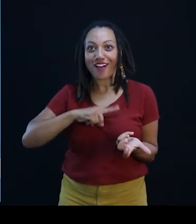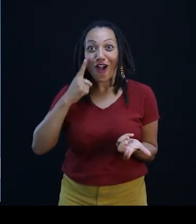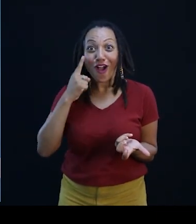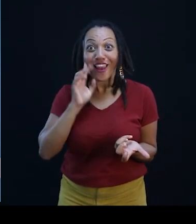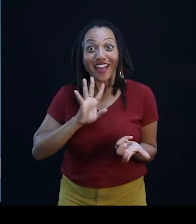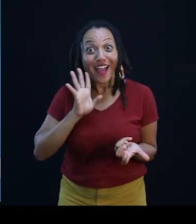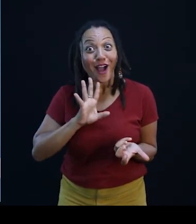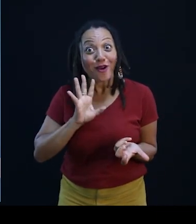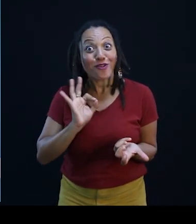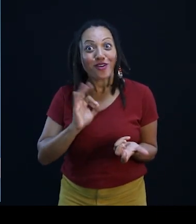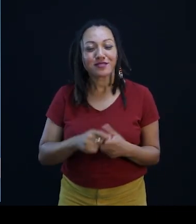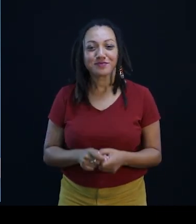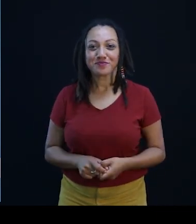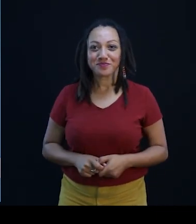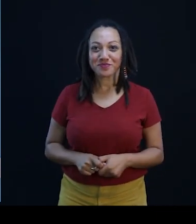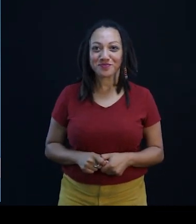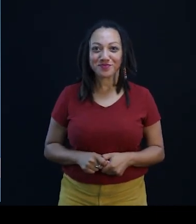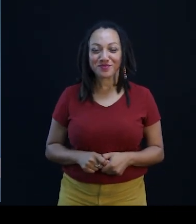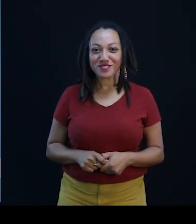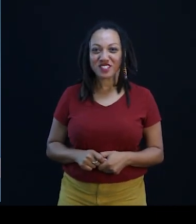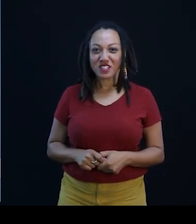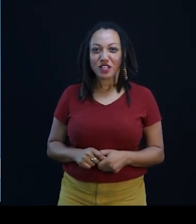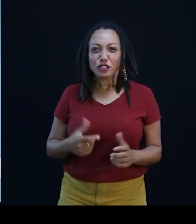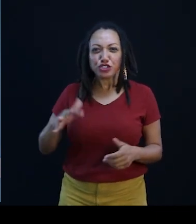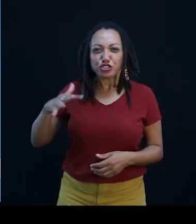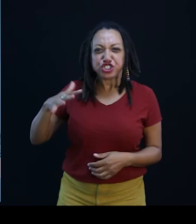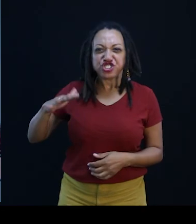E olha, isso também é muito legal.